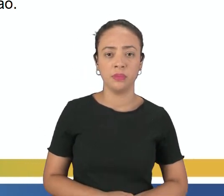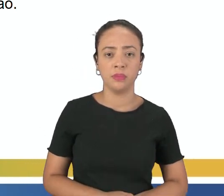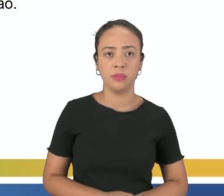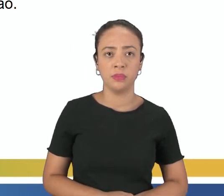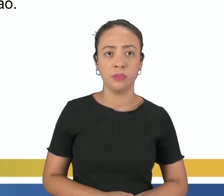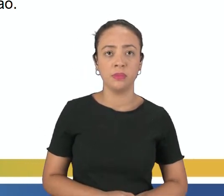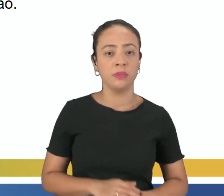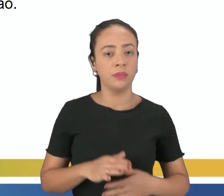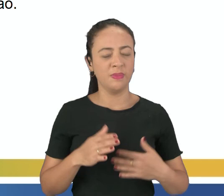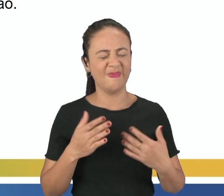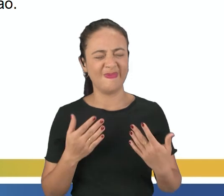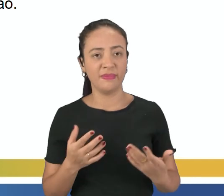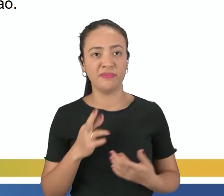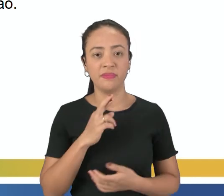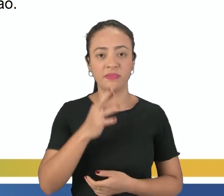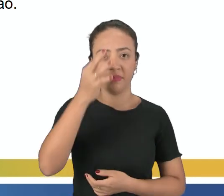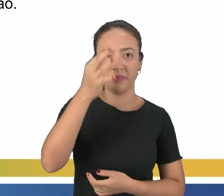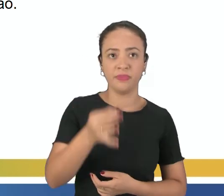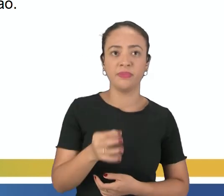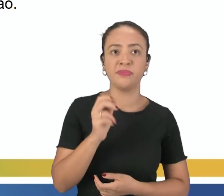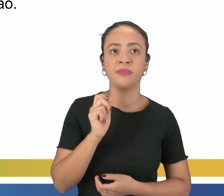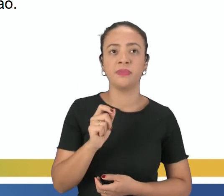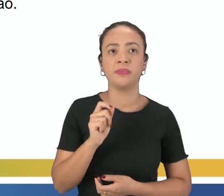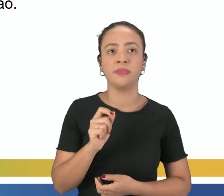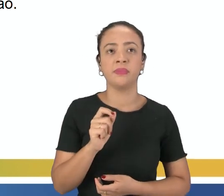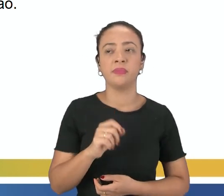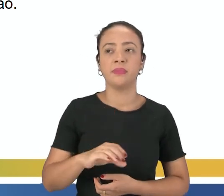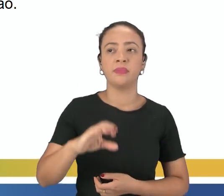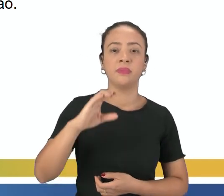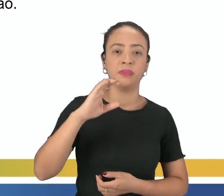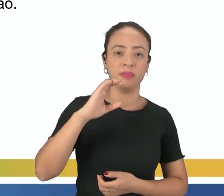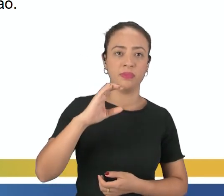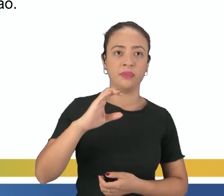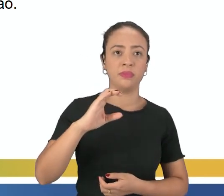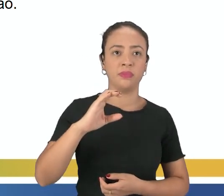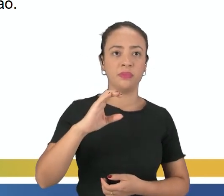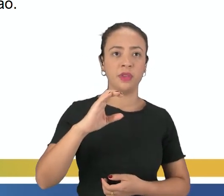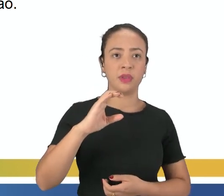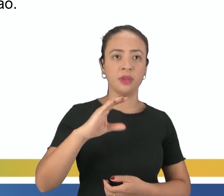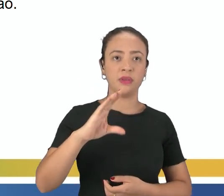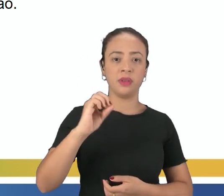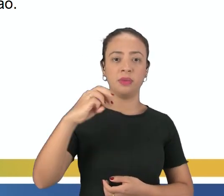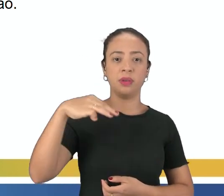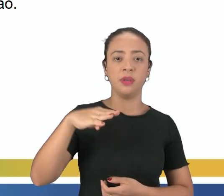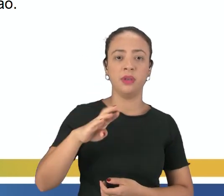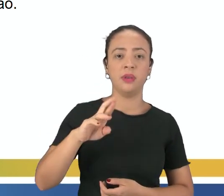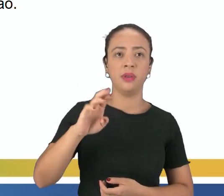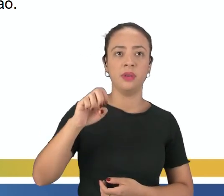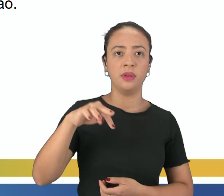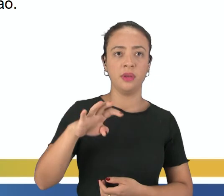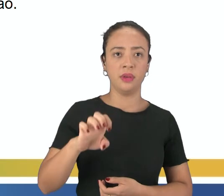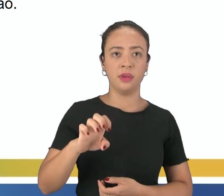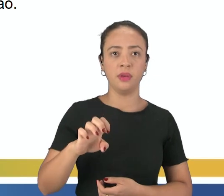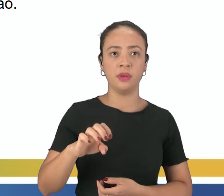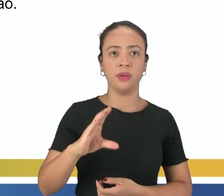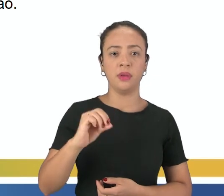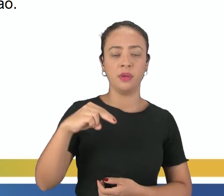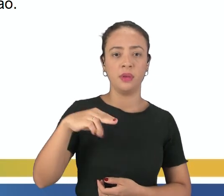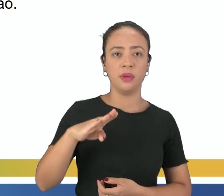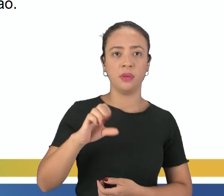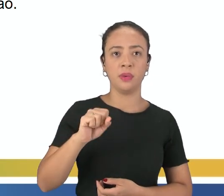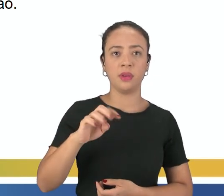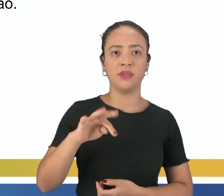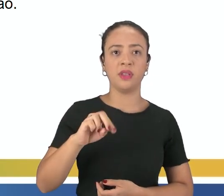Ok, então a resposta correta é a letra C. Seria o comburente, o combustível e